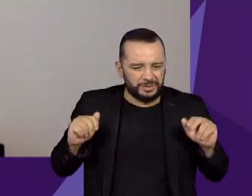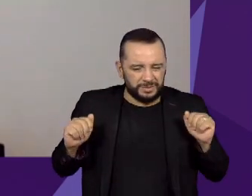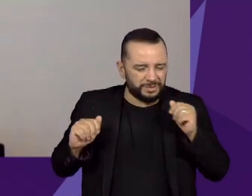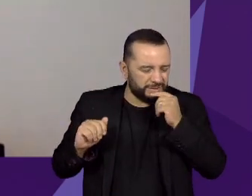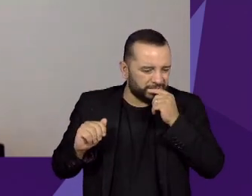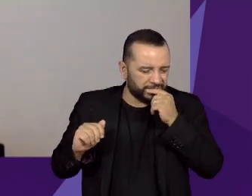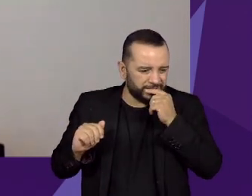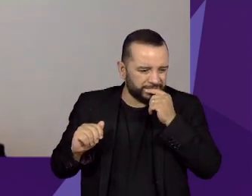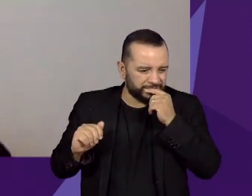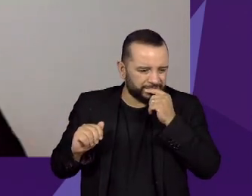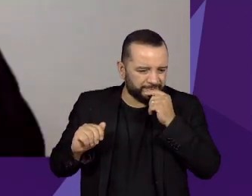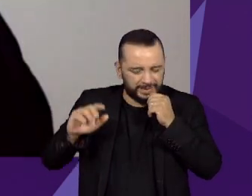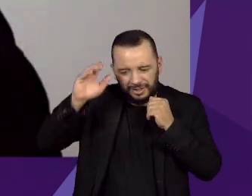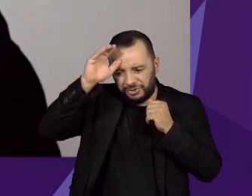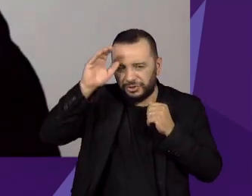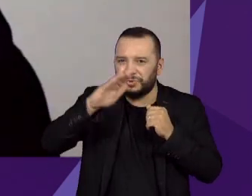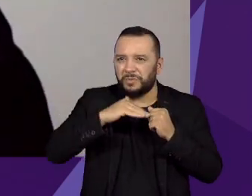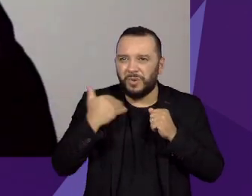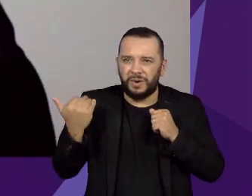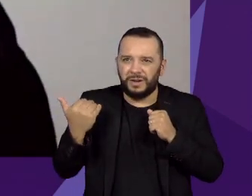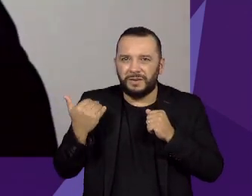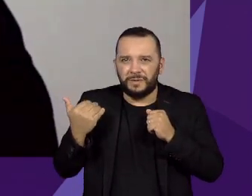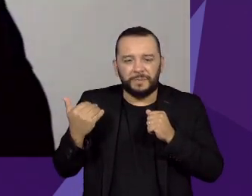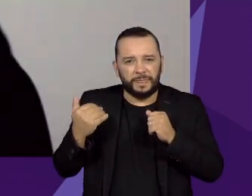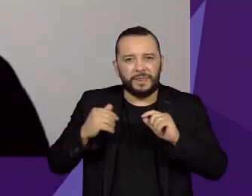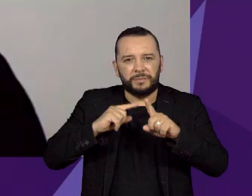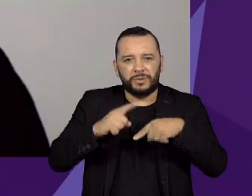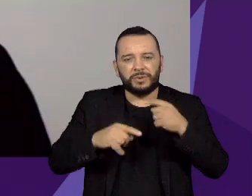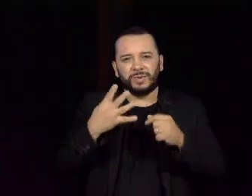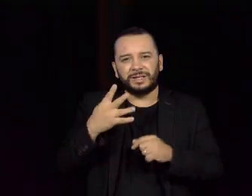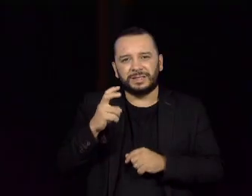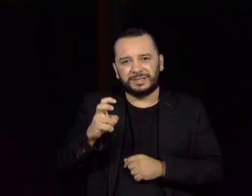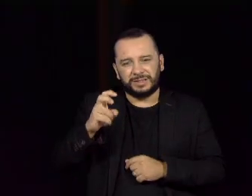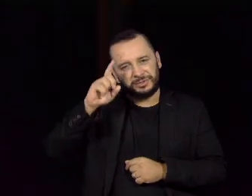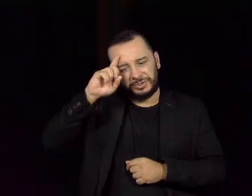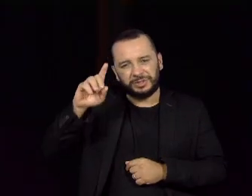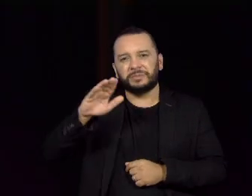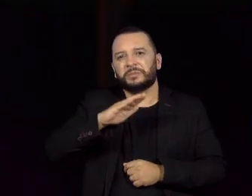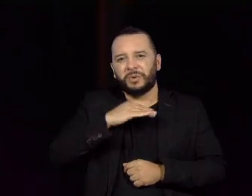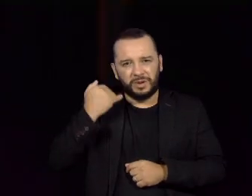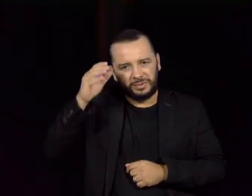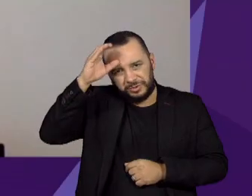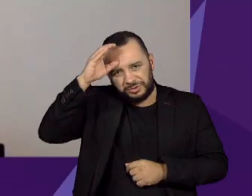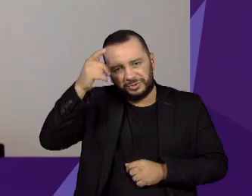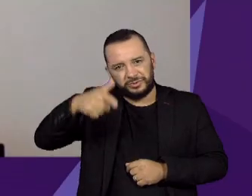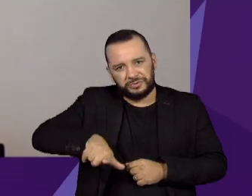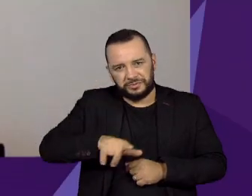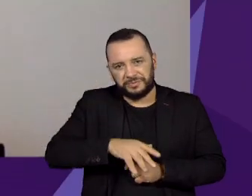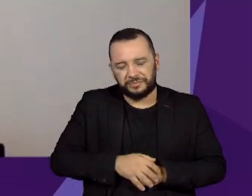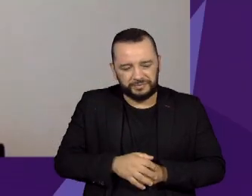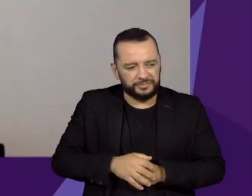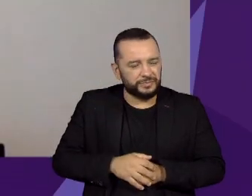tia, esse tio num intervalo um do outro de 45 dias. Do que você tem medo?